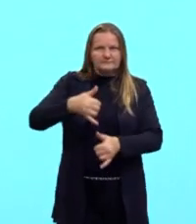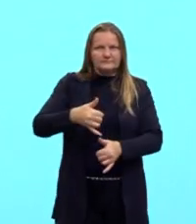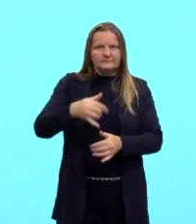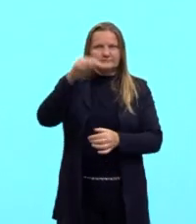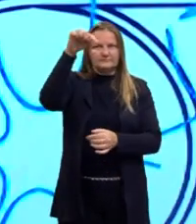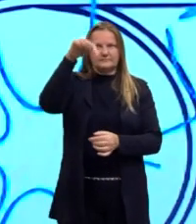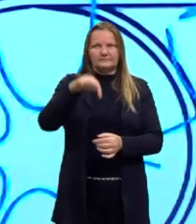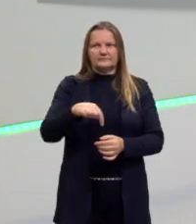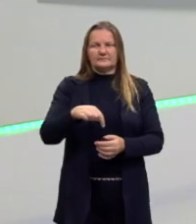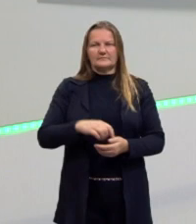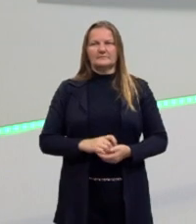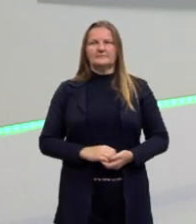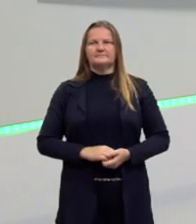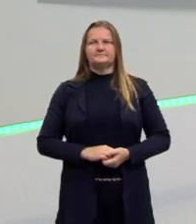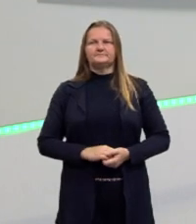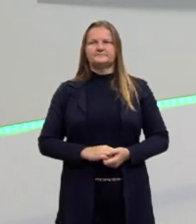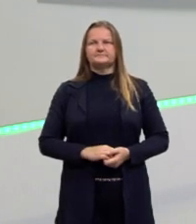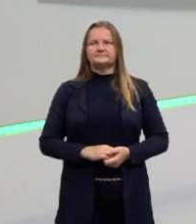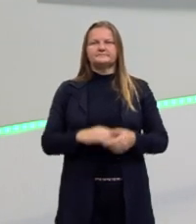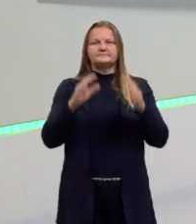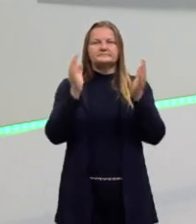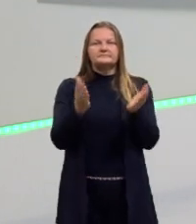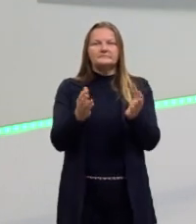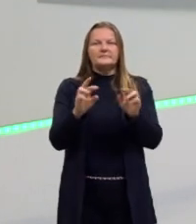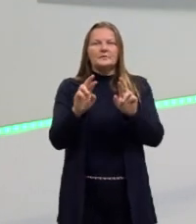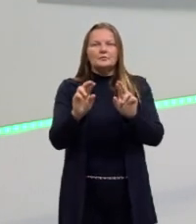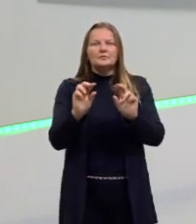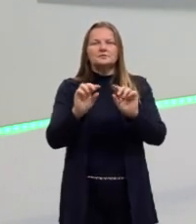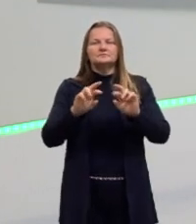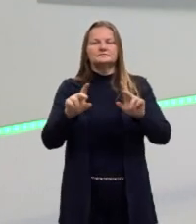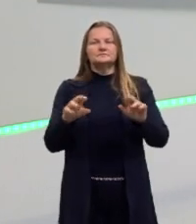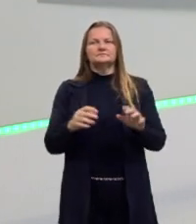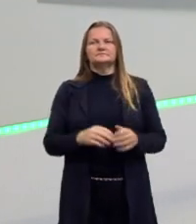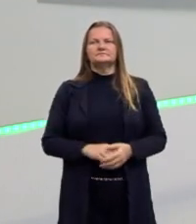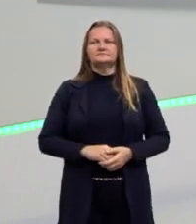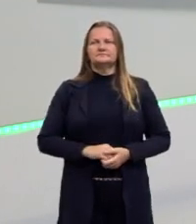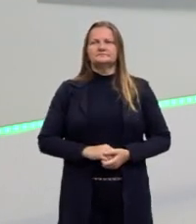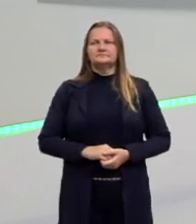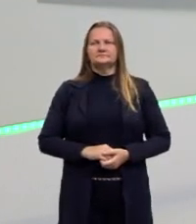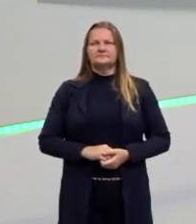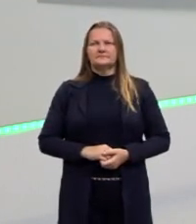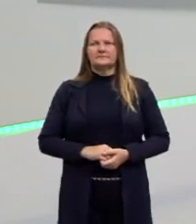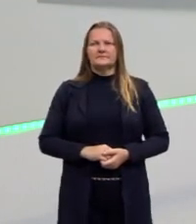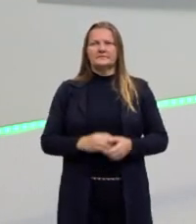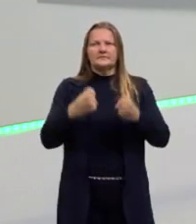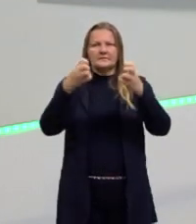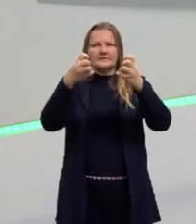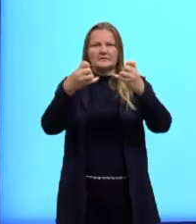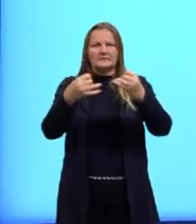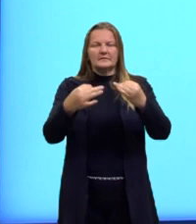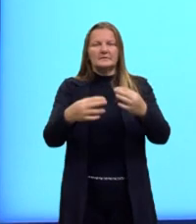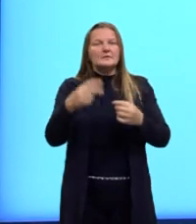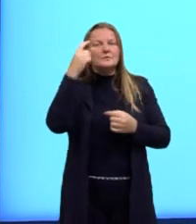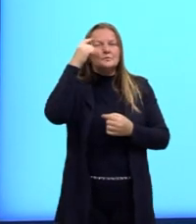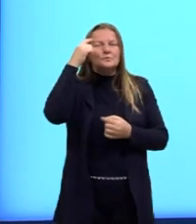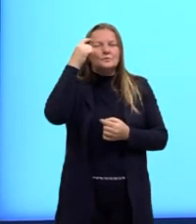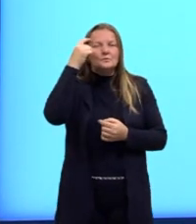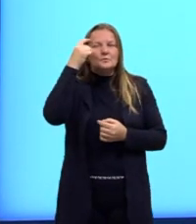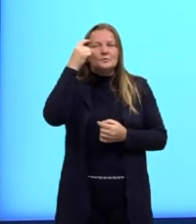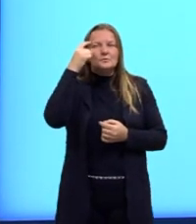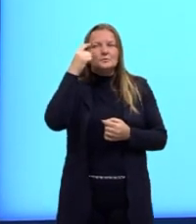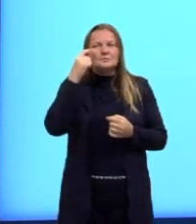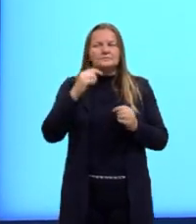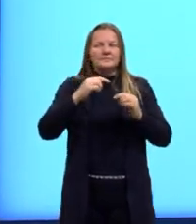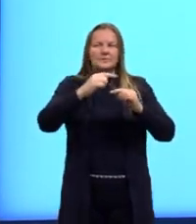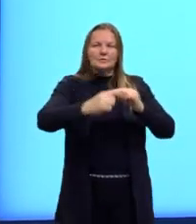por um fio, tá? Ó, olha o que que acontece, aquilo que eu falei antes, né? A gente já tem a ideia de que esse